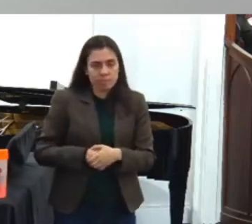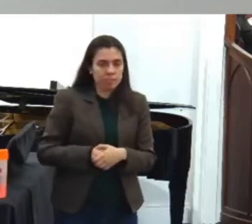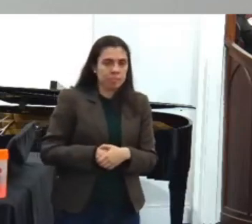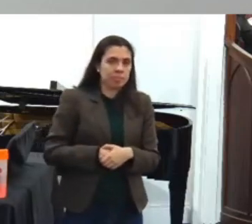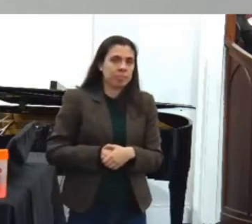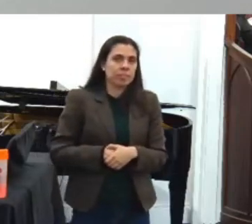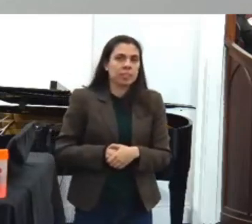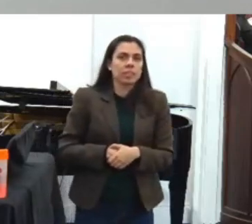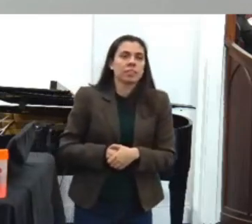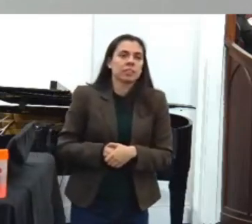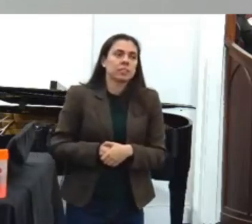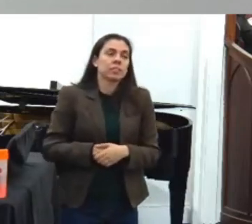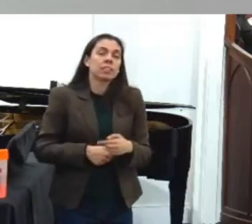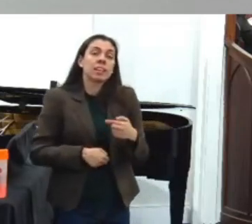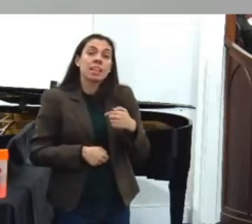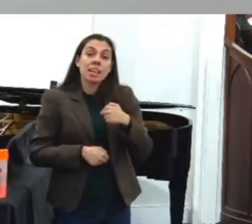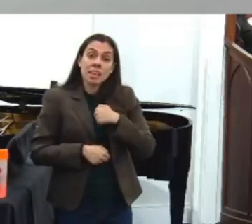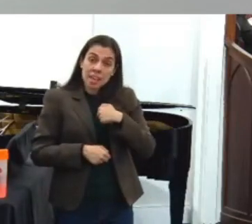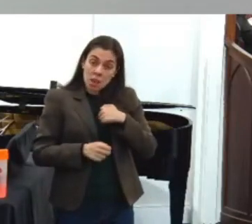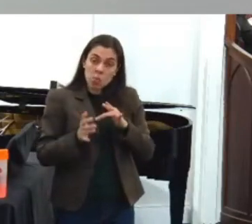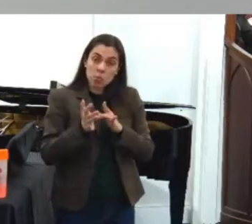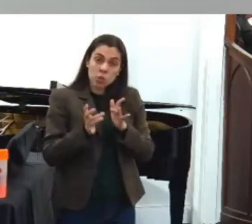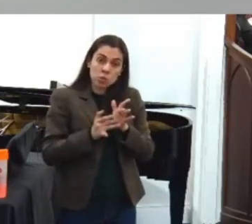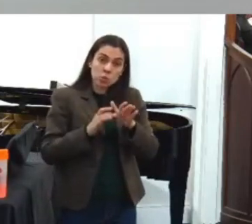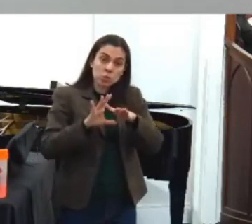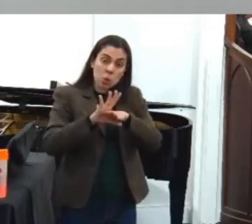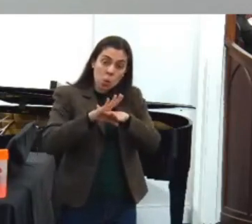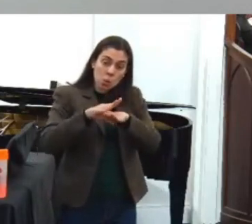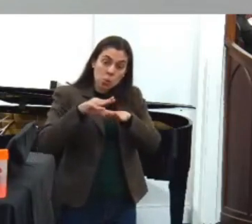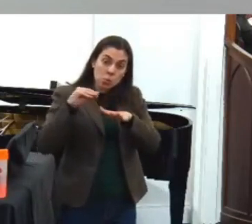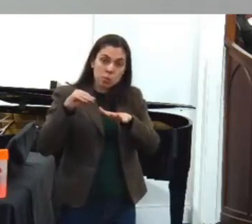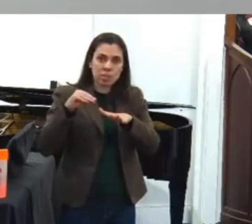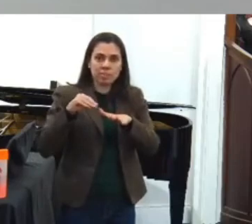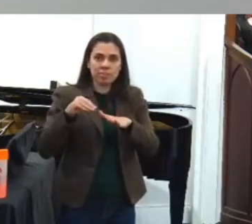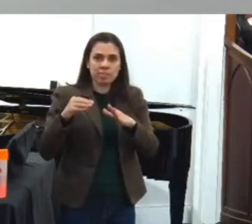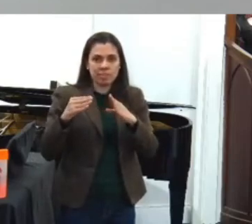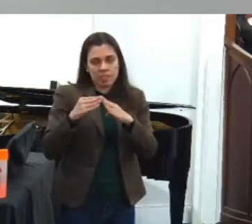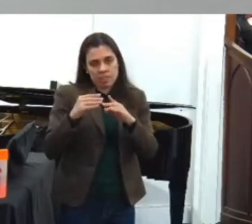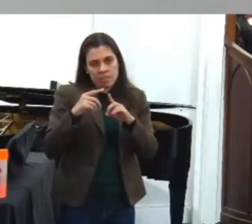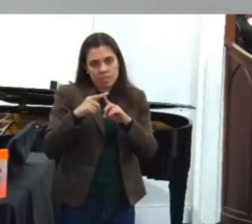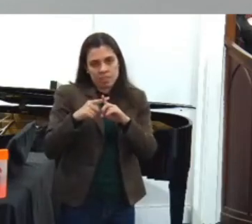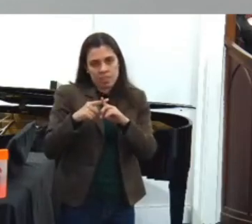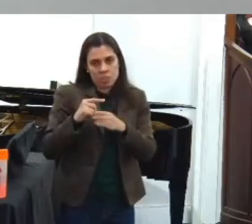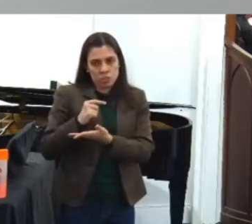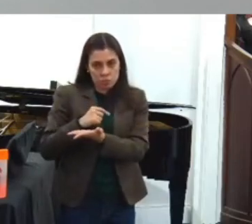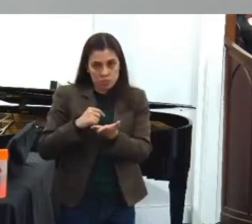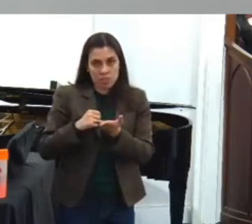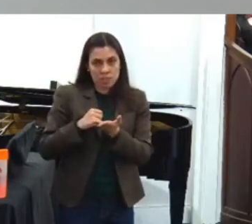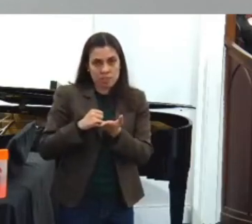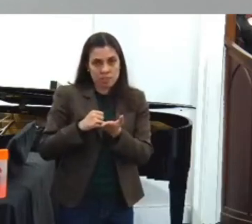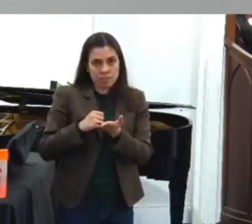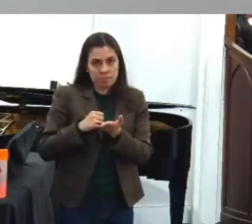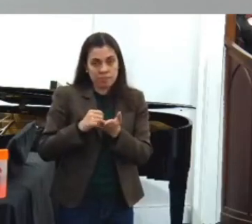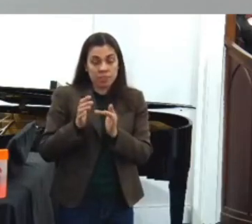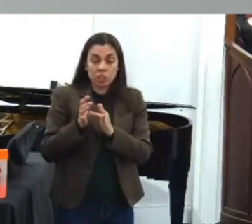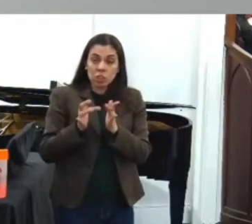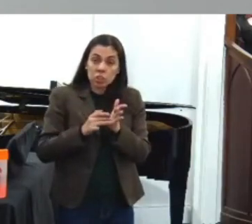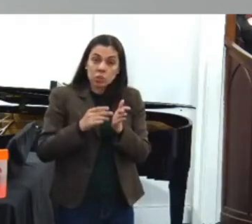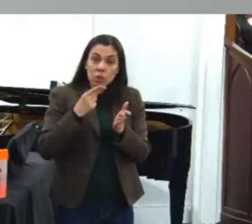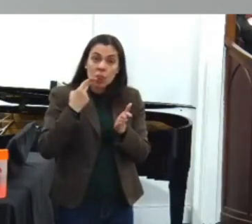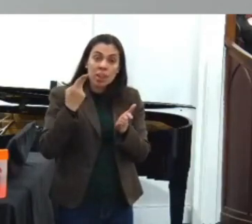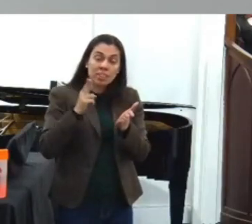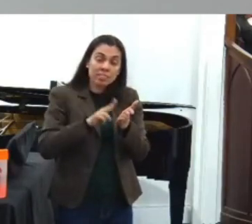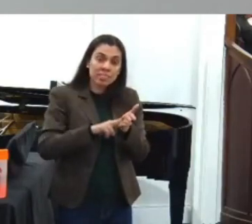serão tratadas na vida desta igreja. Cristo envia uma carta à sua igreja.